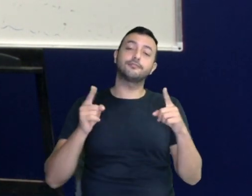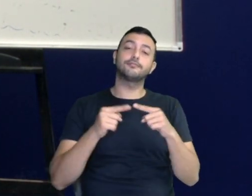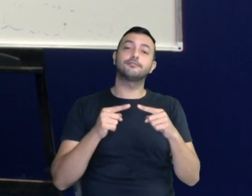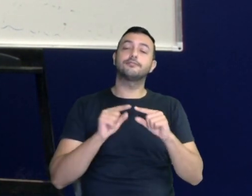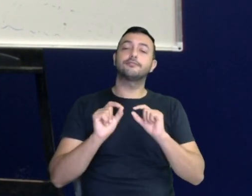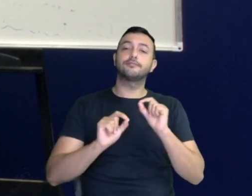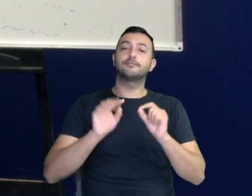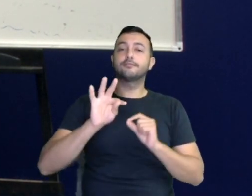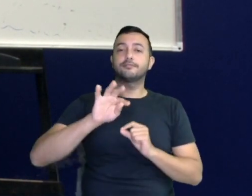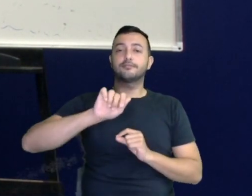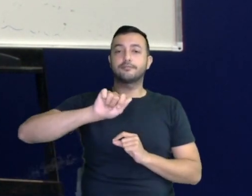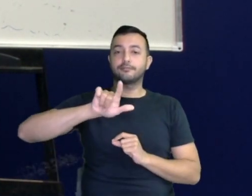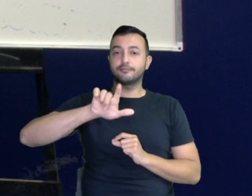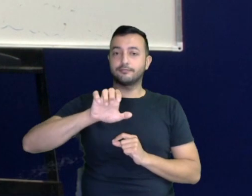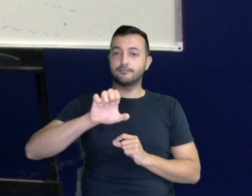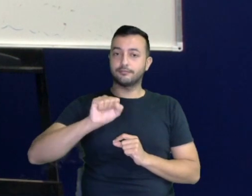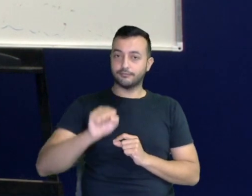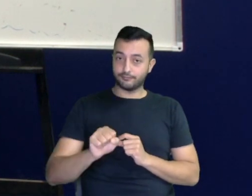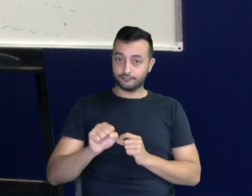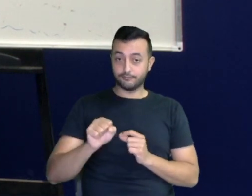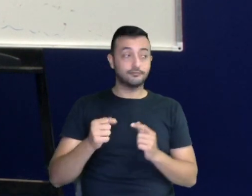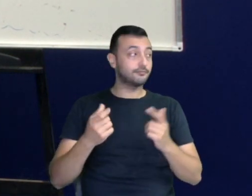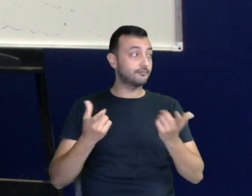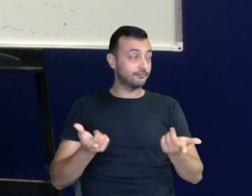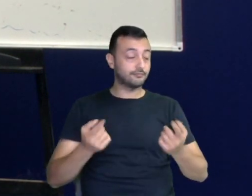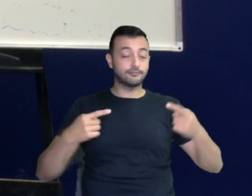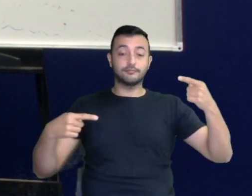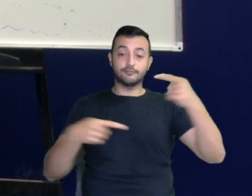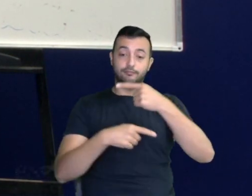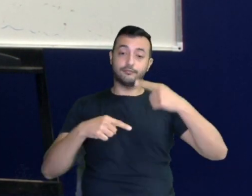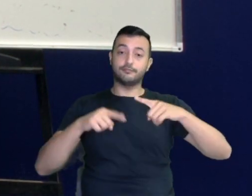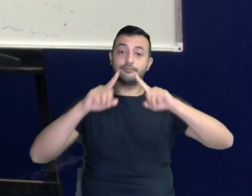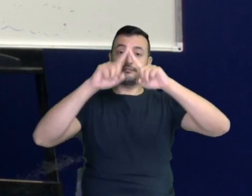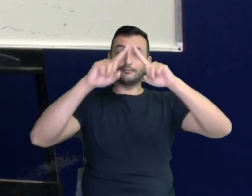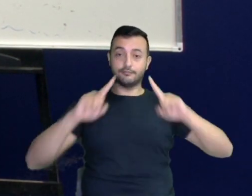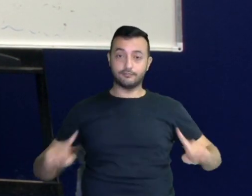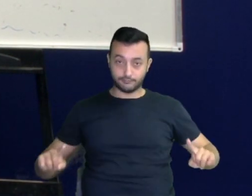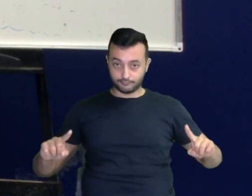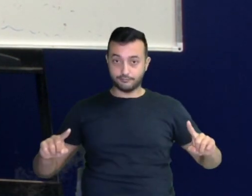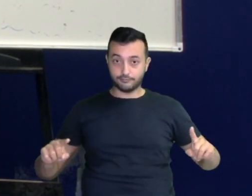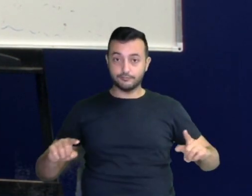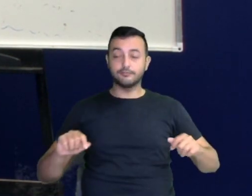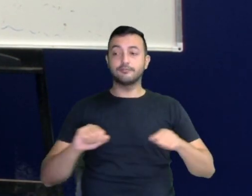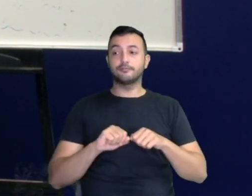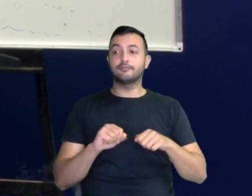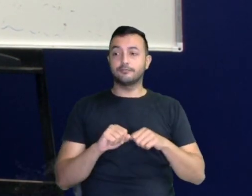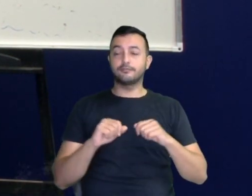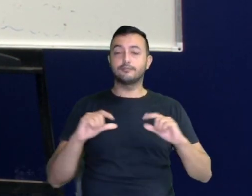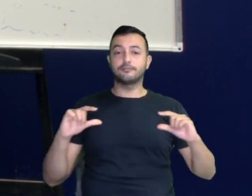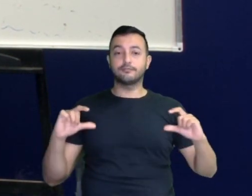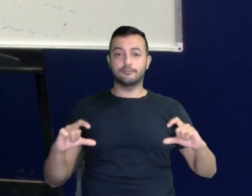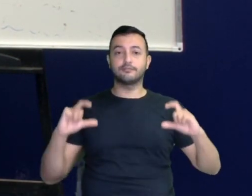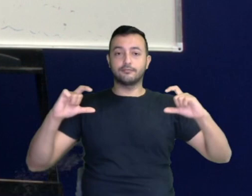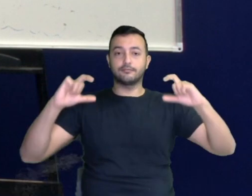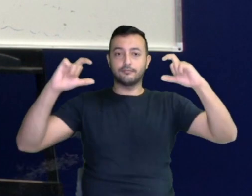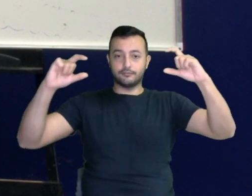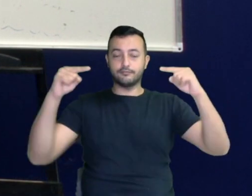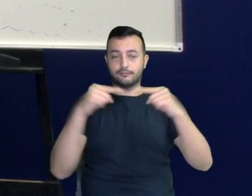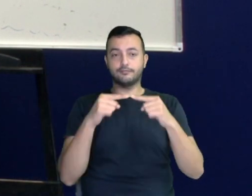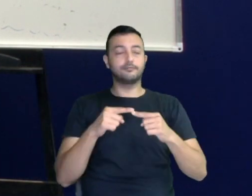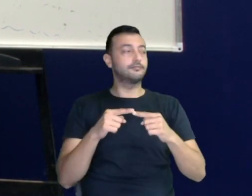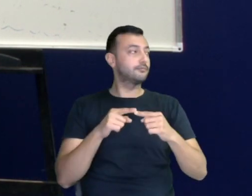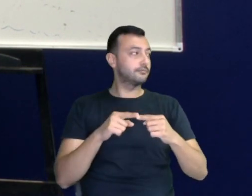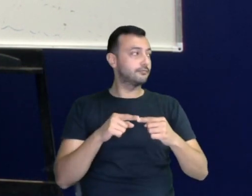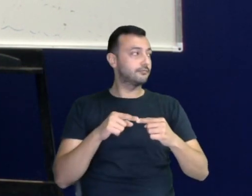aqui é Tales, né? Então, ó, paralelas cortadas por transversais. Vamos montar a nossa proporção?